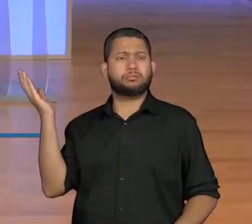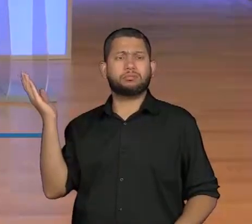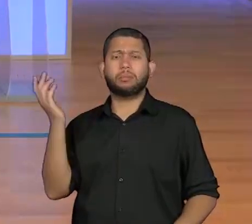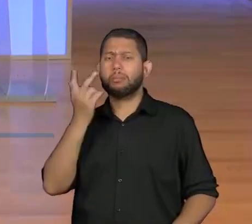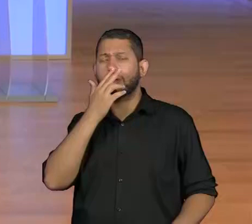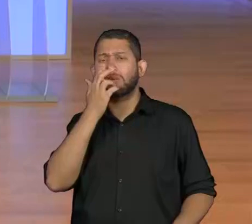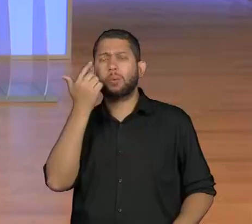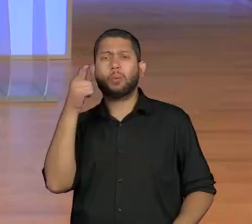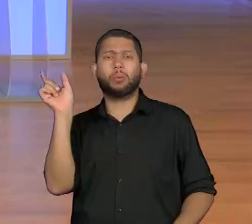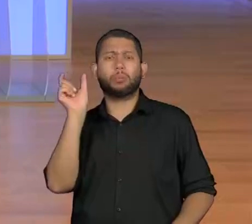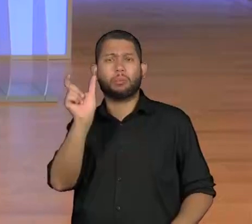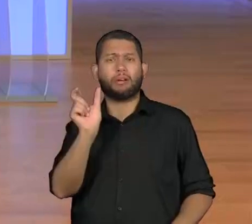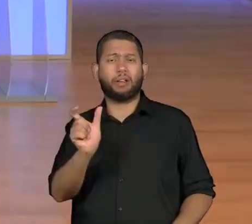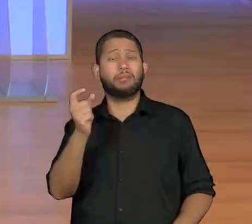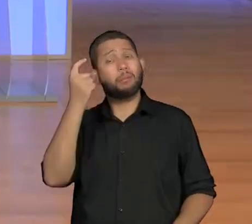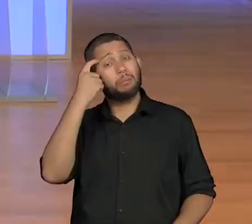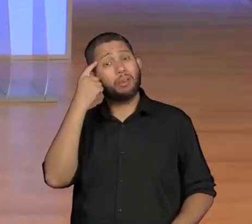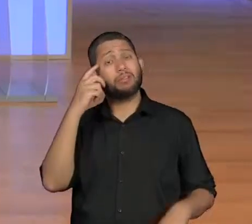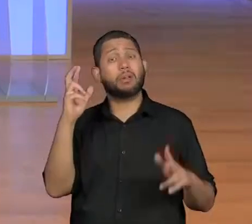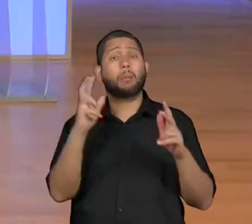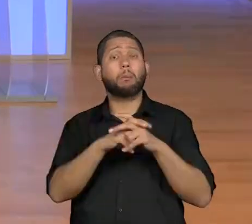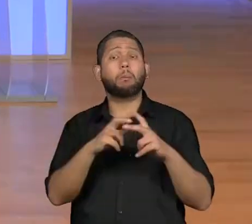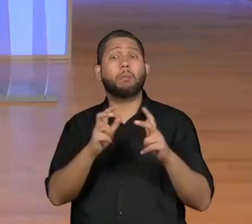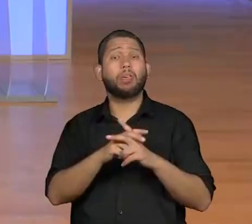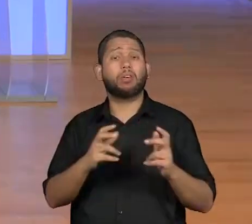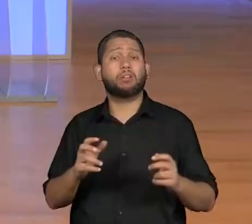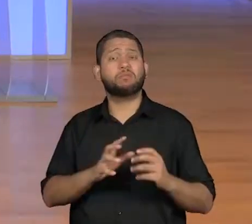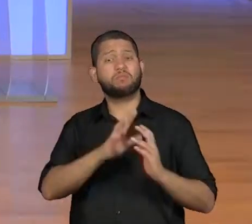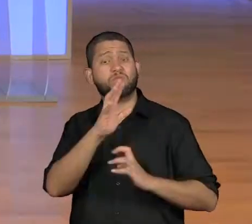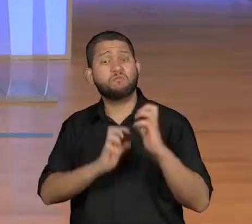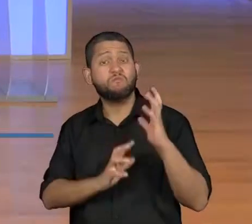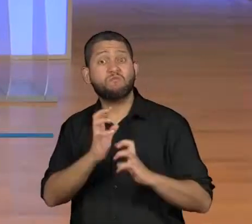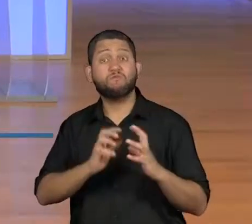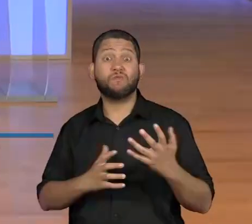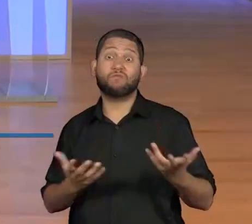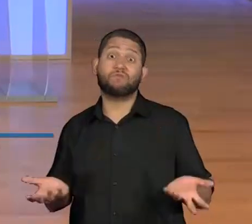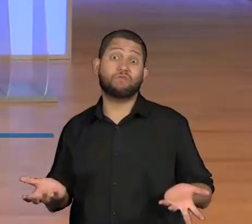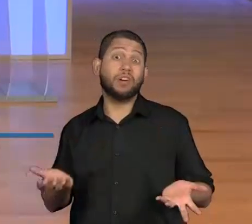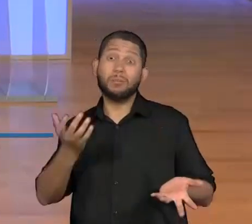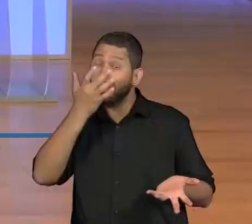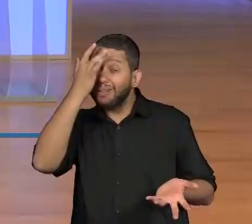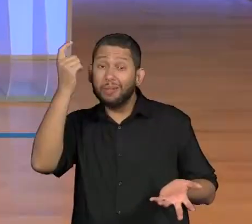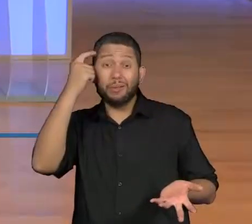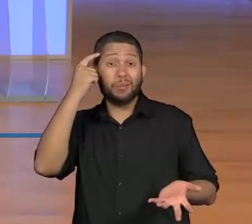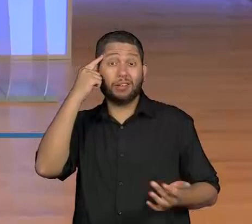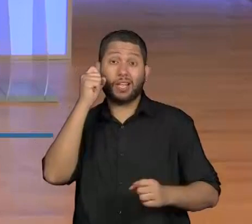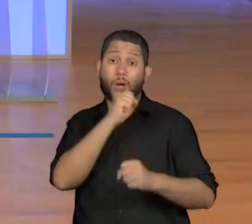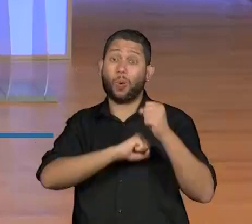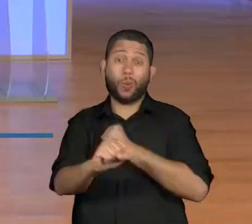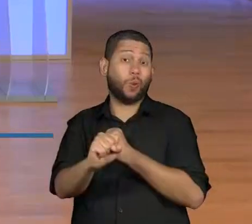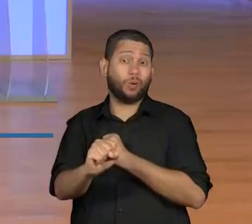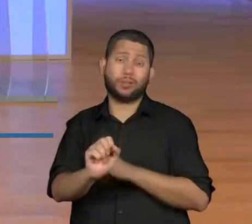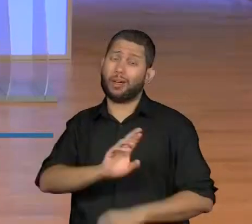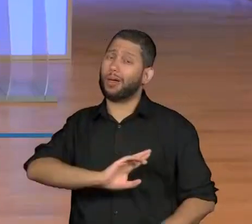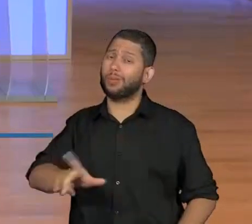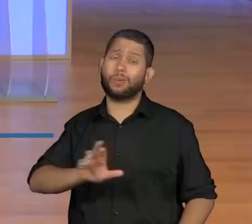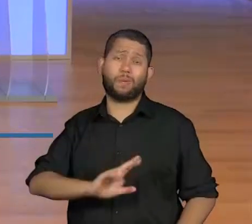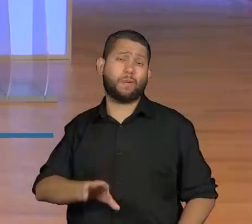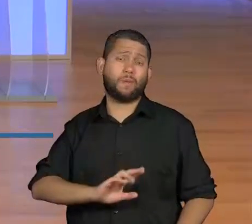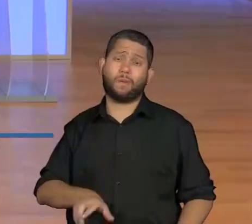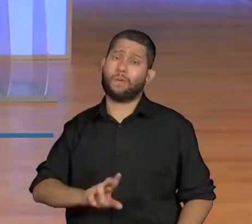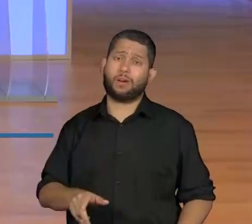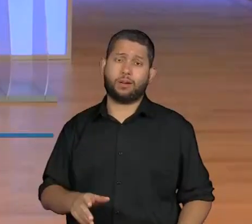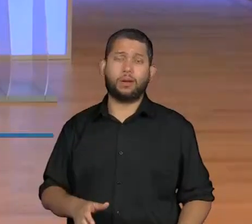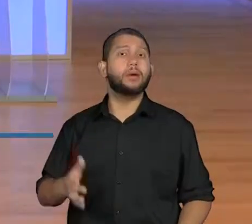palavras como brigas, atrito, Ah, verdade. que são coisas que, na verdade, não fazem parte das lutas. Mas